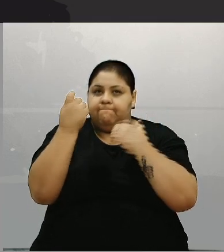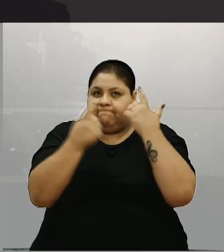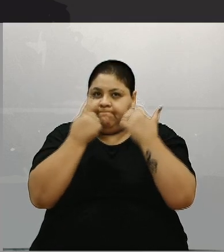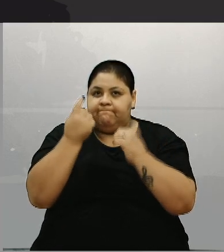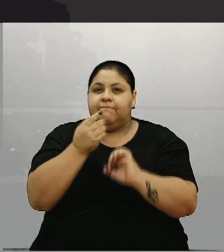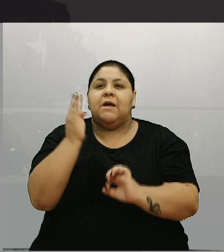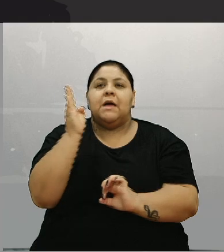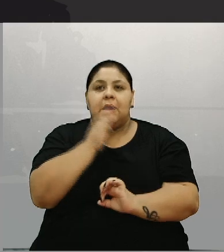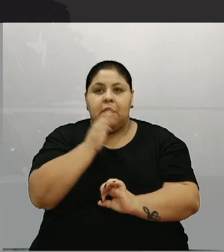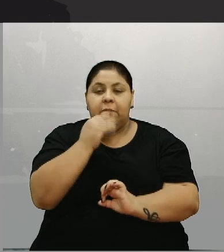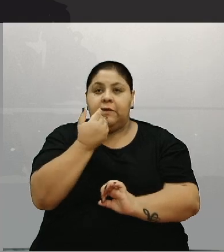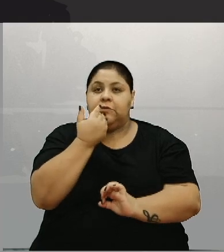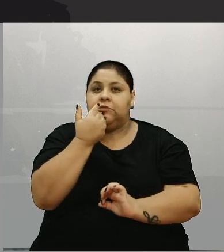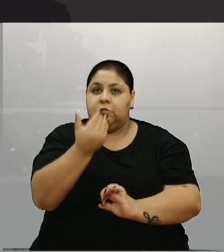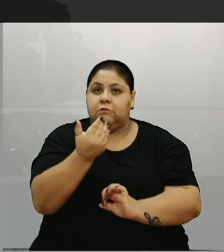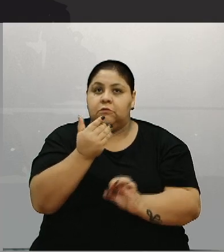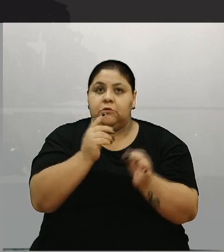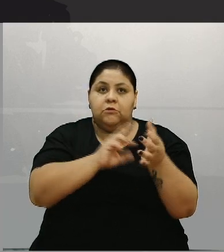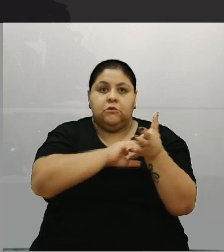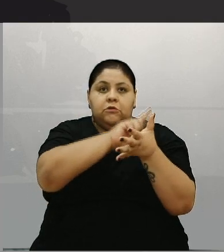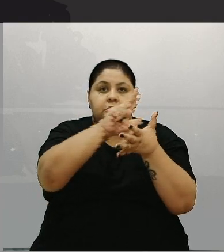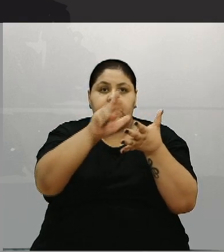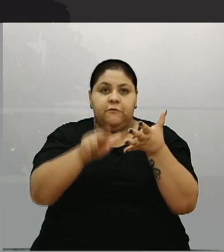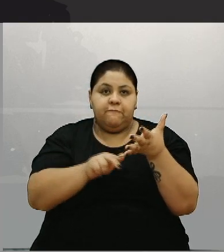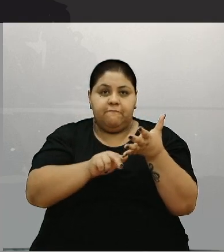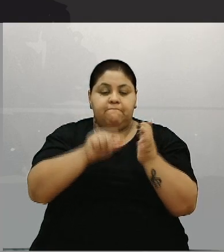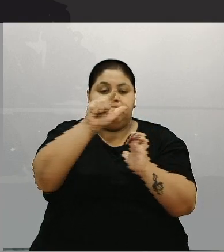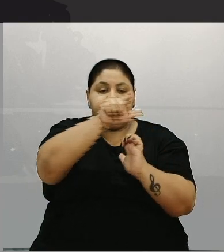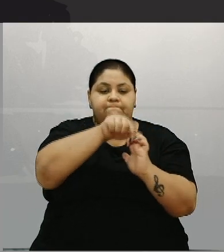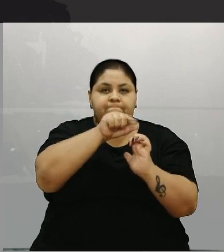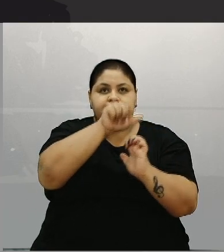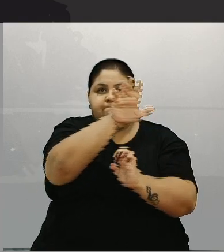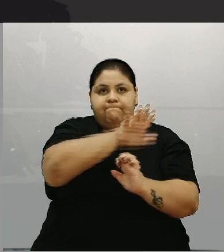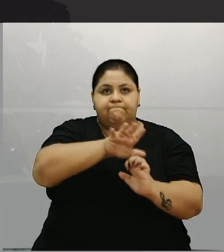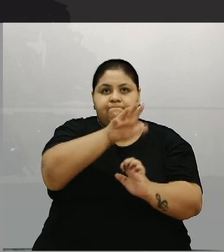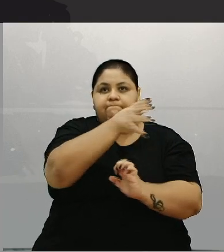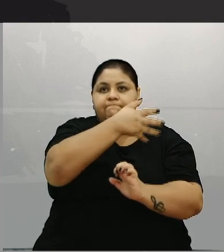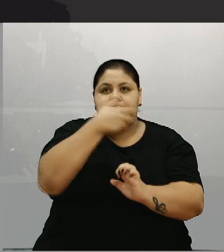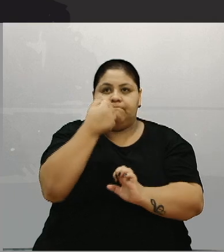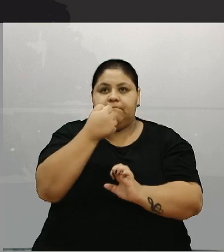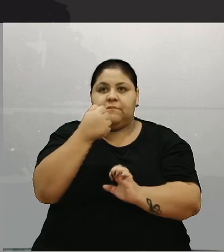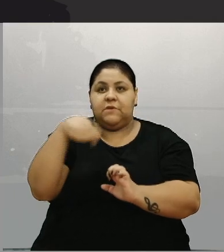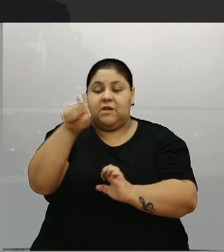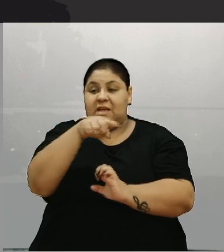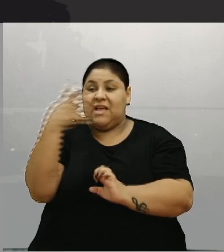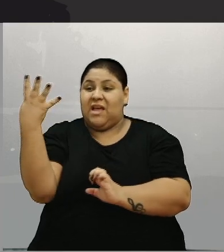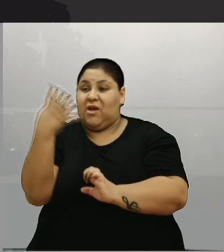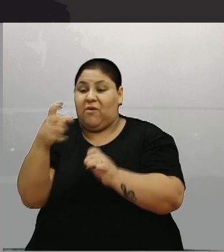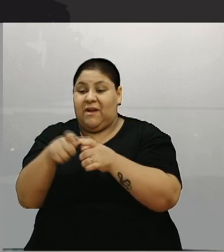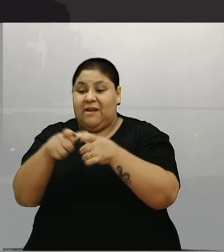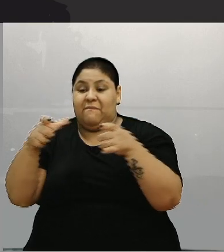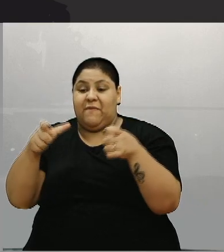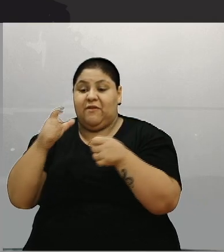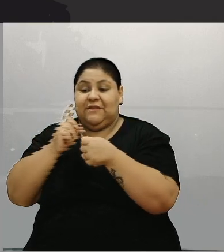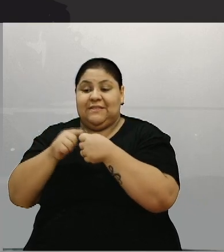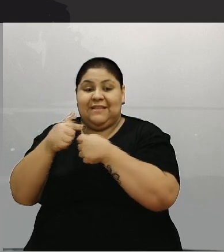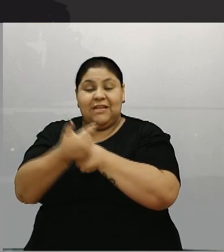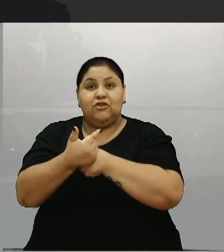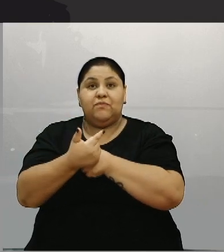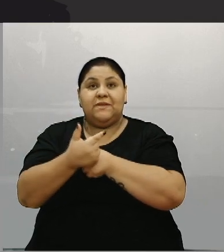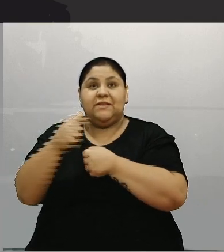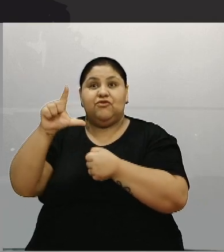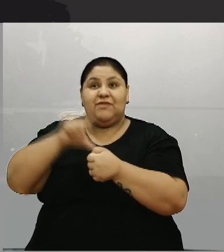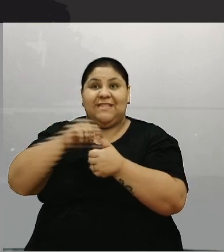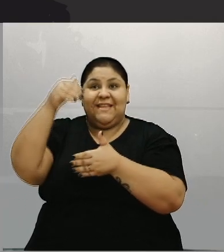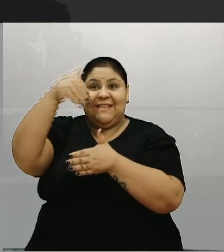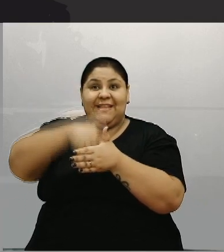adesão de várias empresas do mercado cervejeiro. Afinal de contas, né, somos a quarta maior cidade do Brasil em número de cervejarias e a gente não poderia esperar